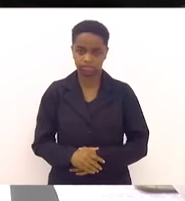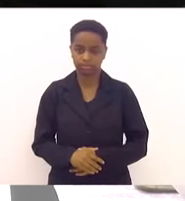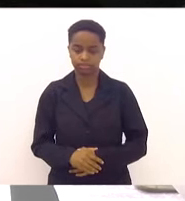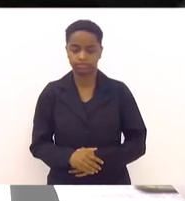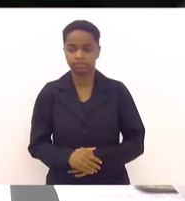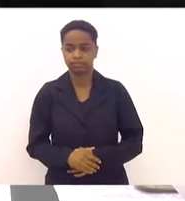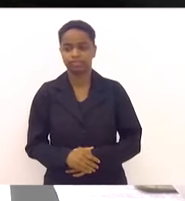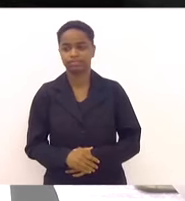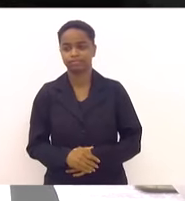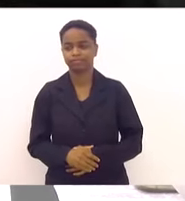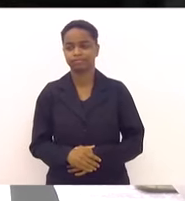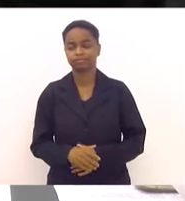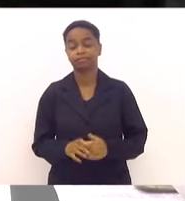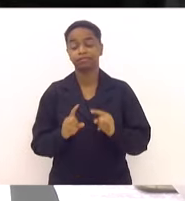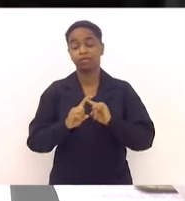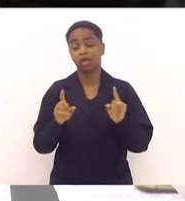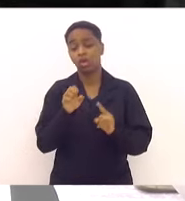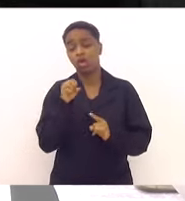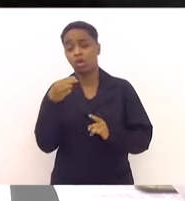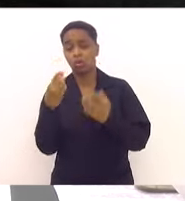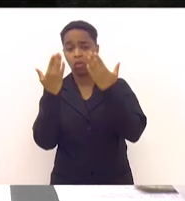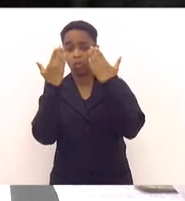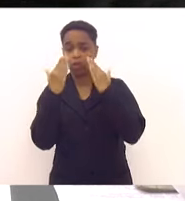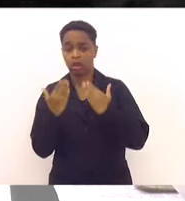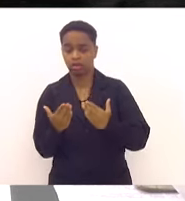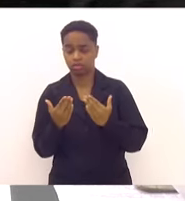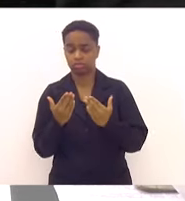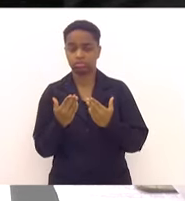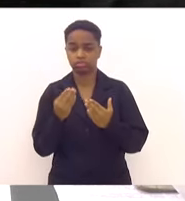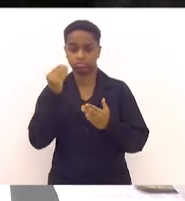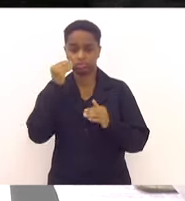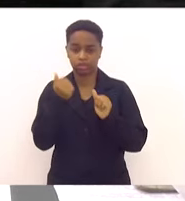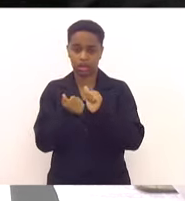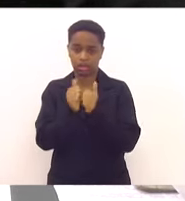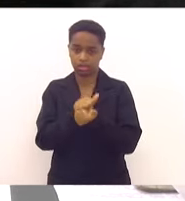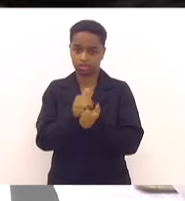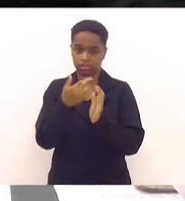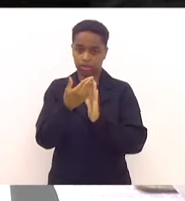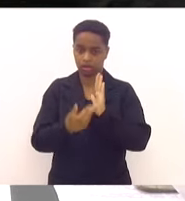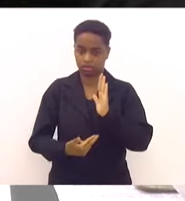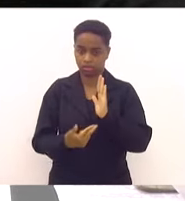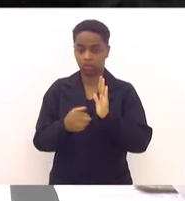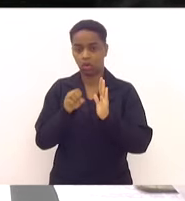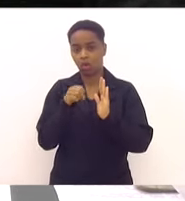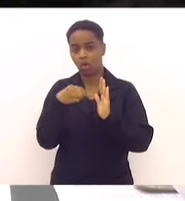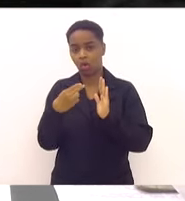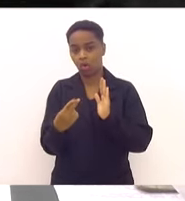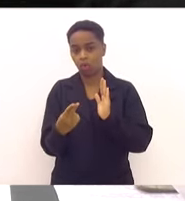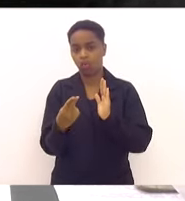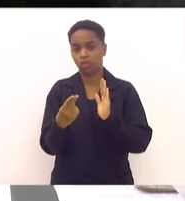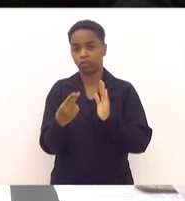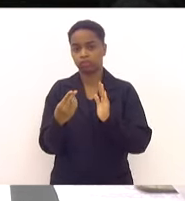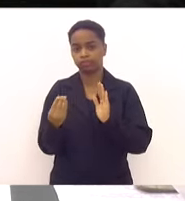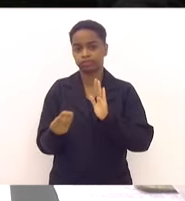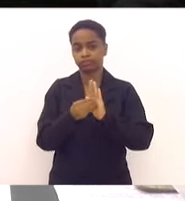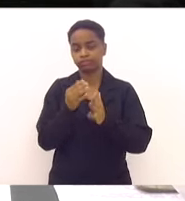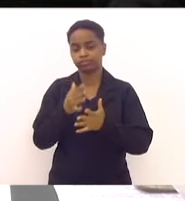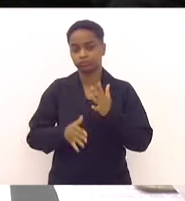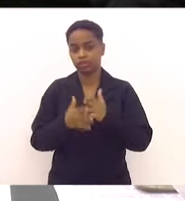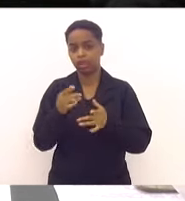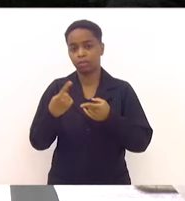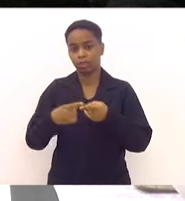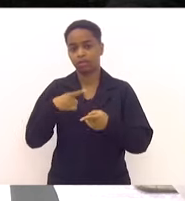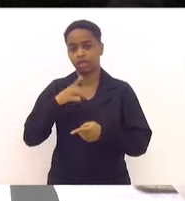Mas aí é o seguinte, ou é vista, né, para adaptar a redação, ou prejudicabilidade pela